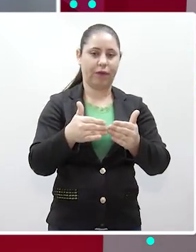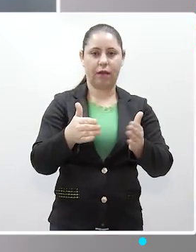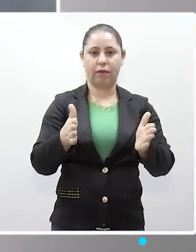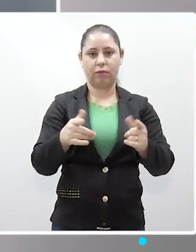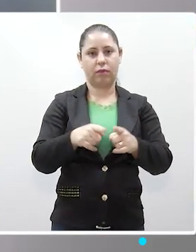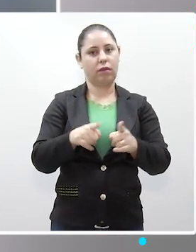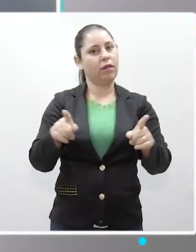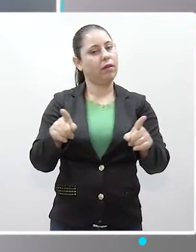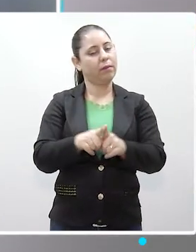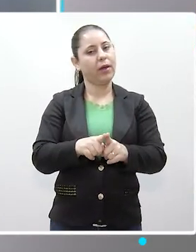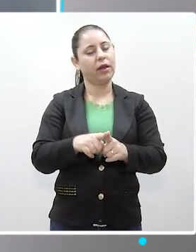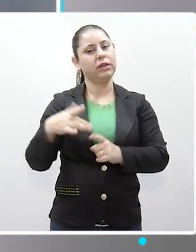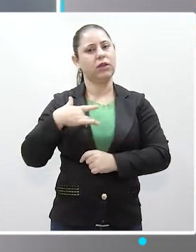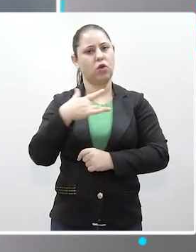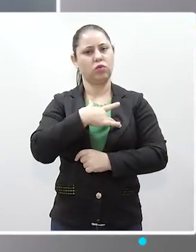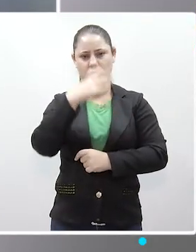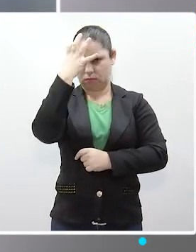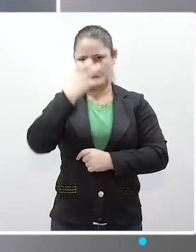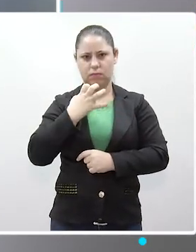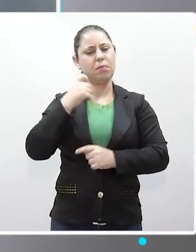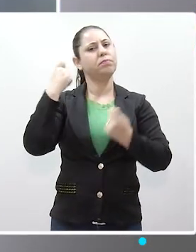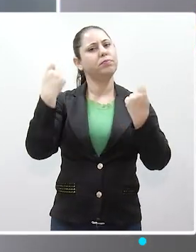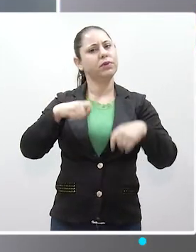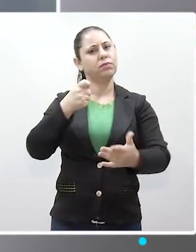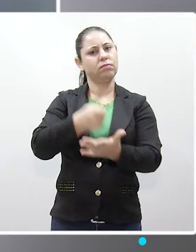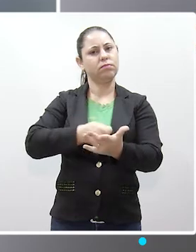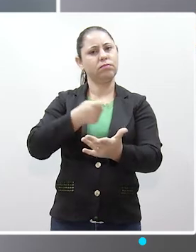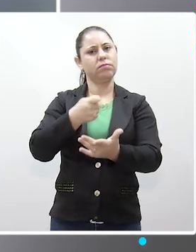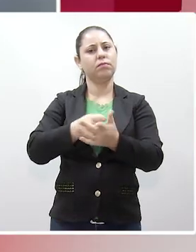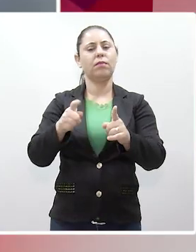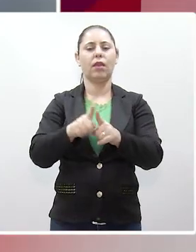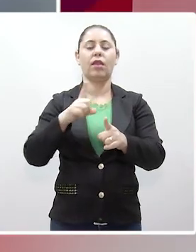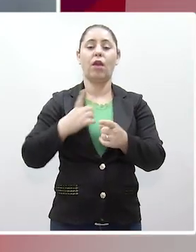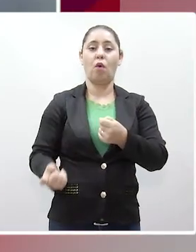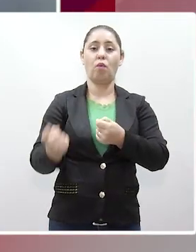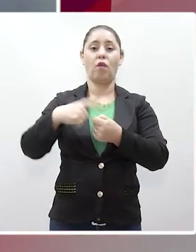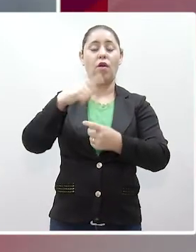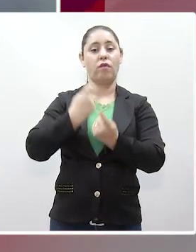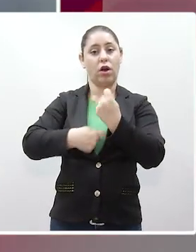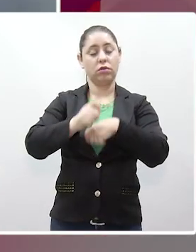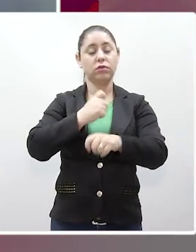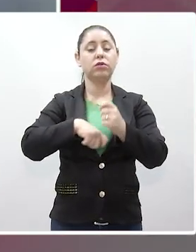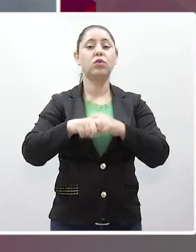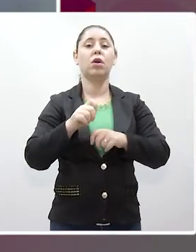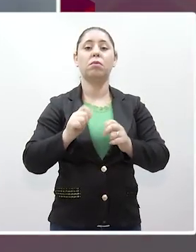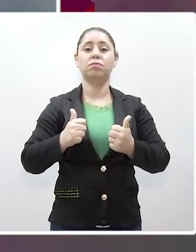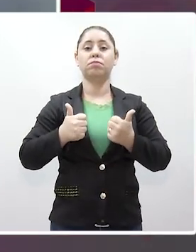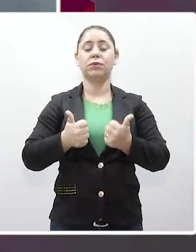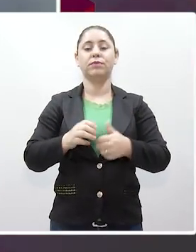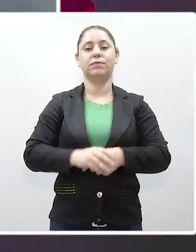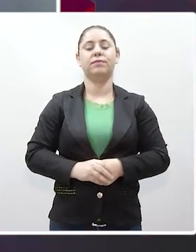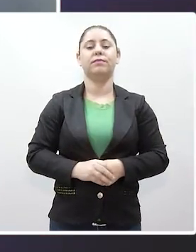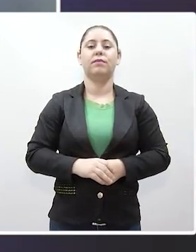Então, a gente tem que levar essa questão da saúde com muita seriedade para também a gente ter uma retomada econômica